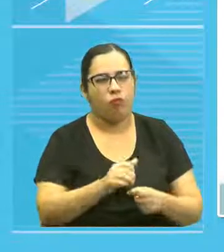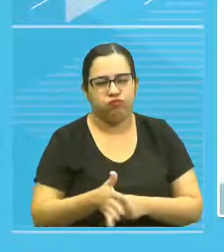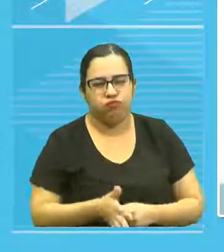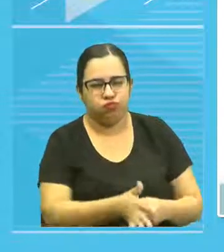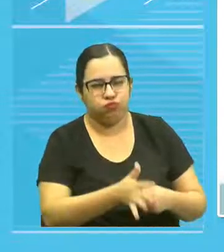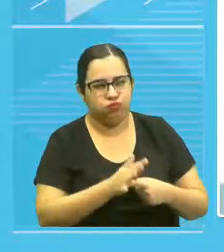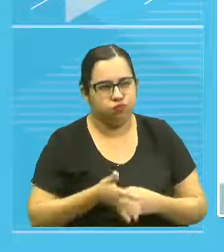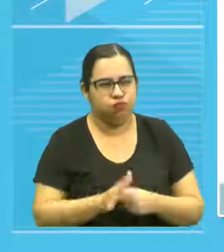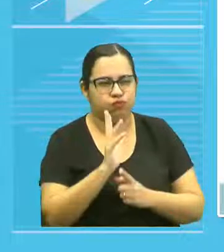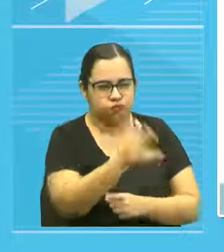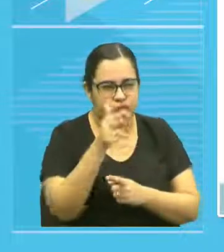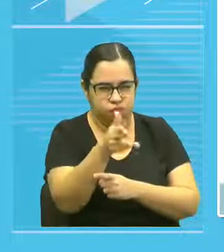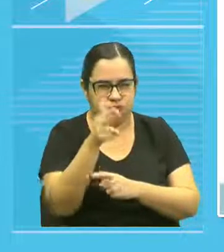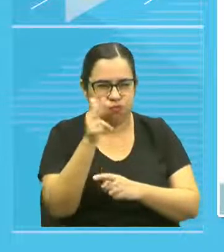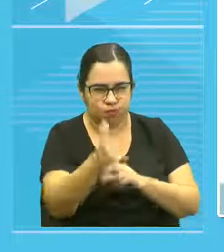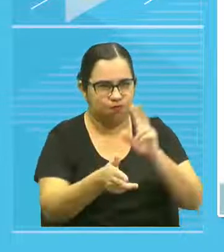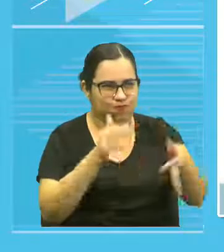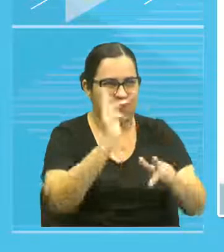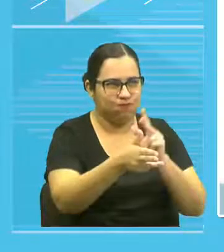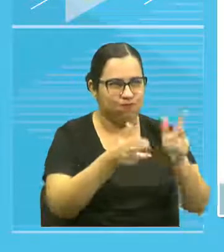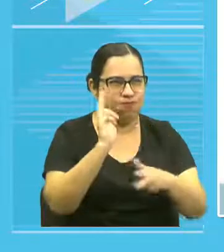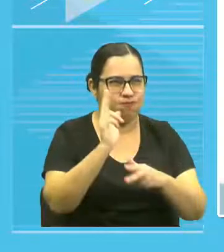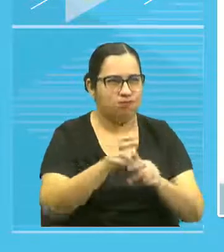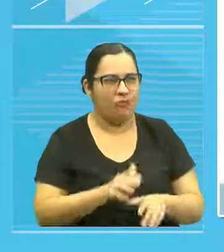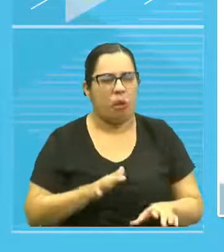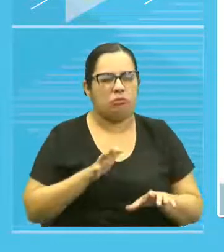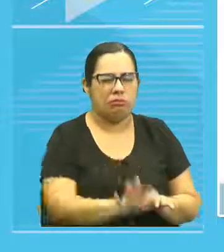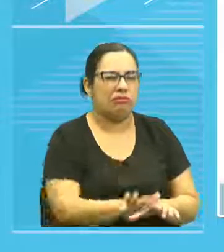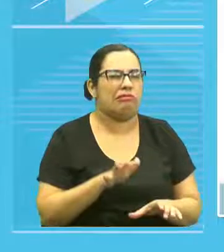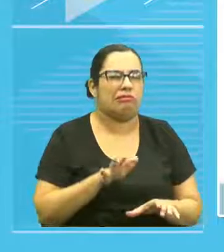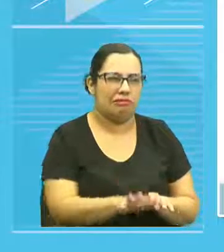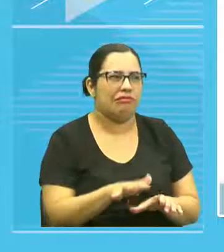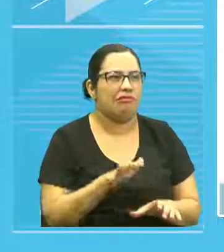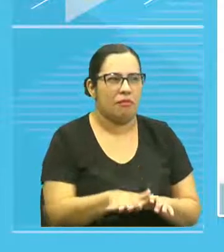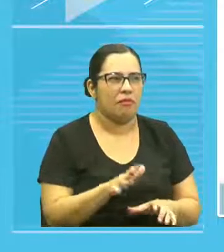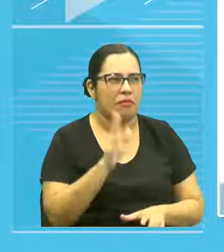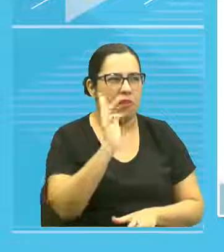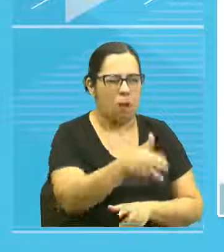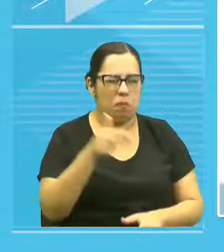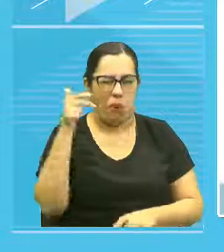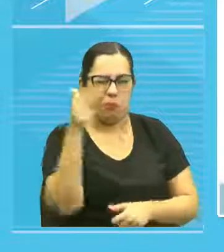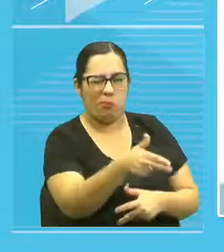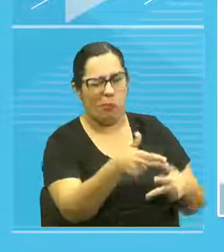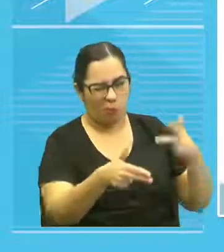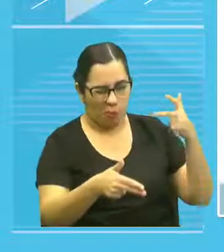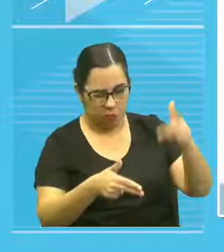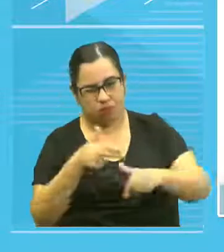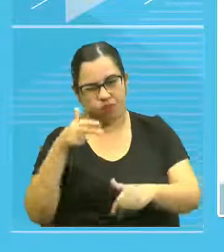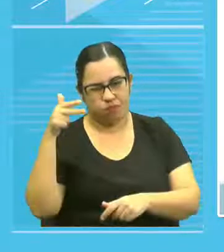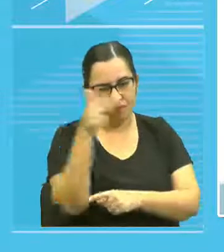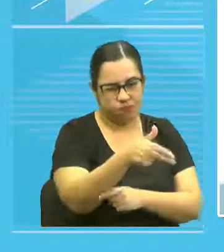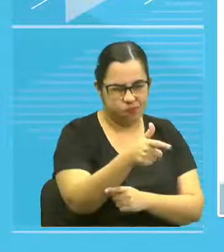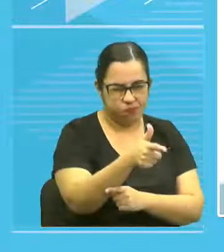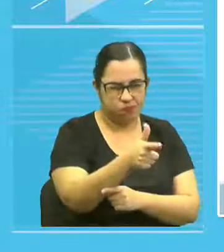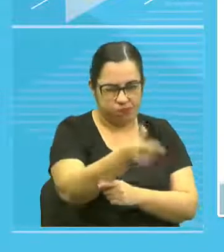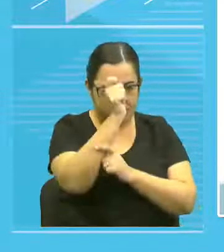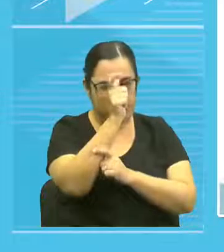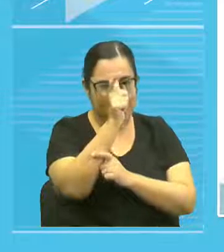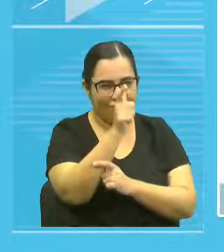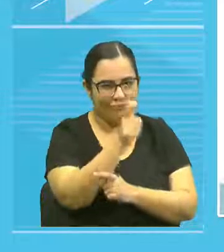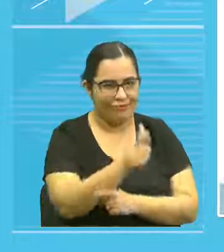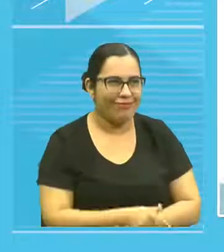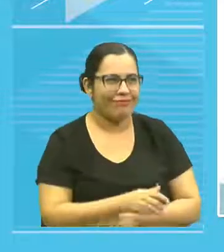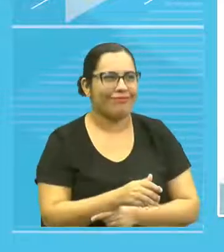motor bang-bang tiro Billy aqui no bang-bang é pei pa pode ser Oi